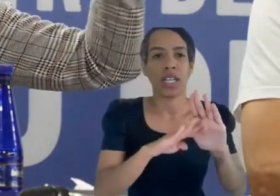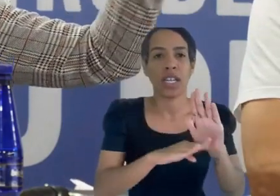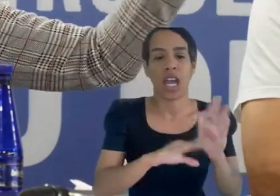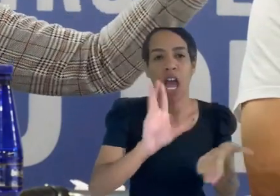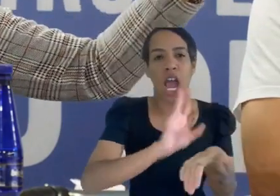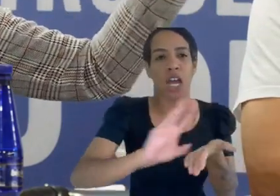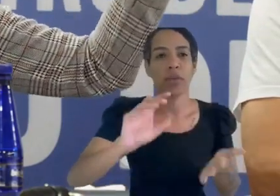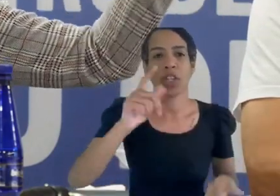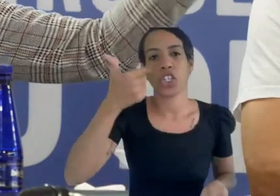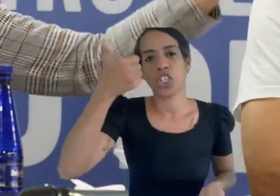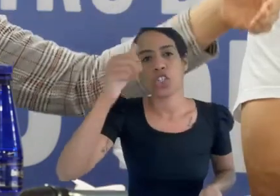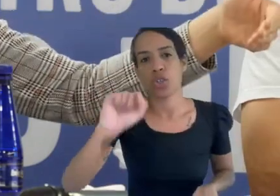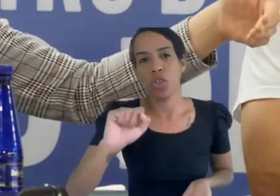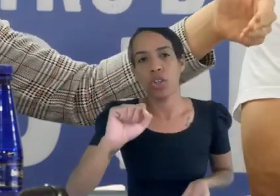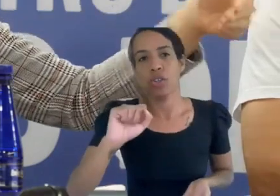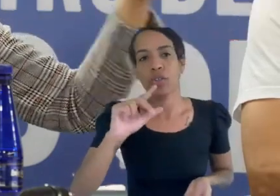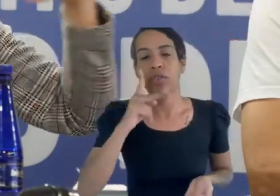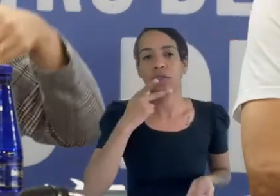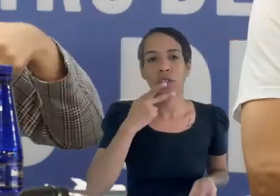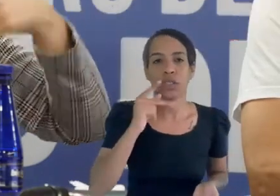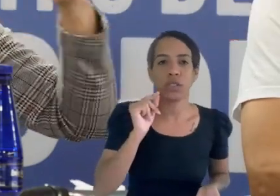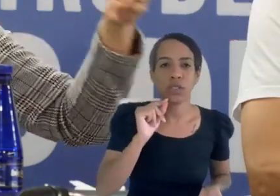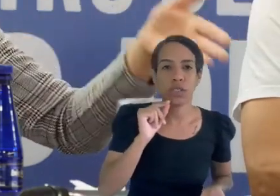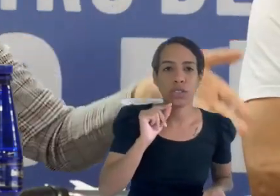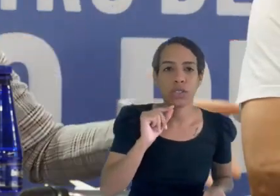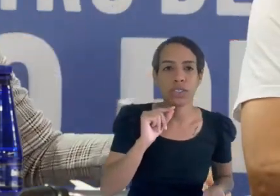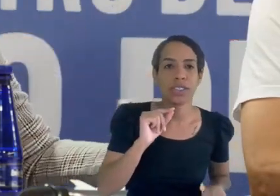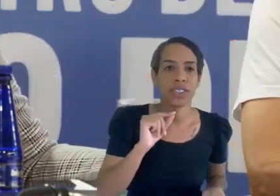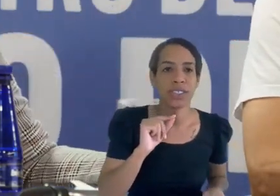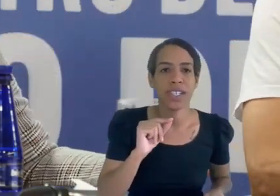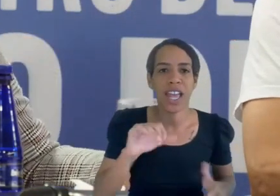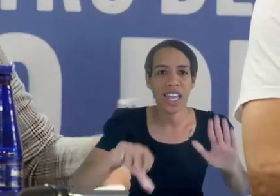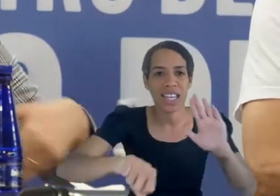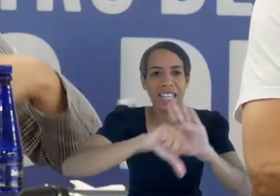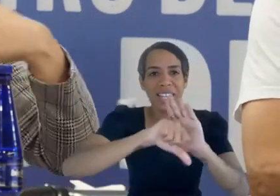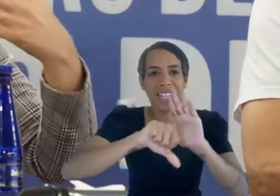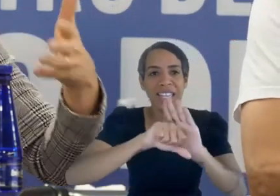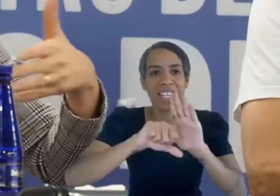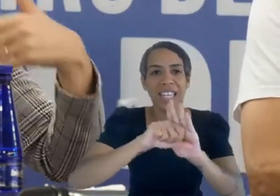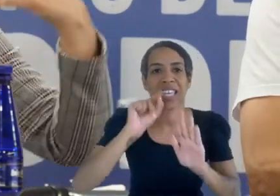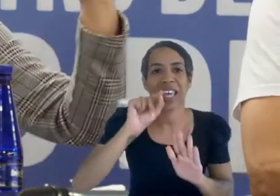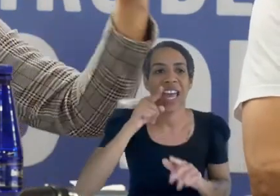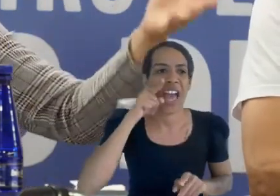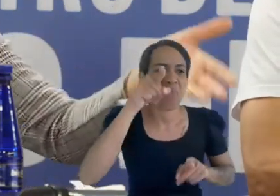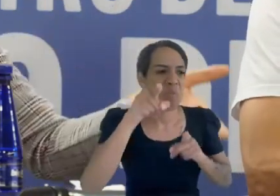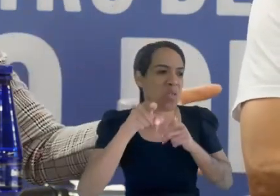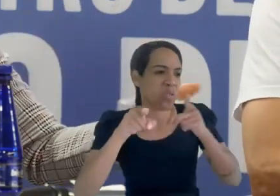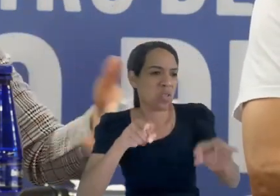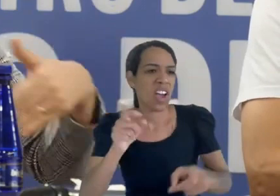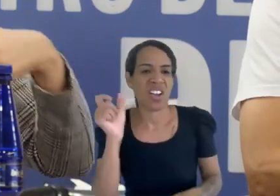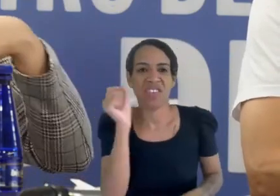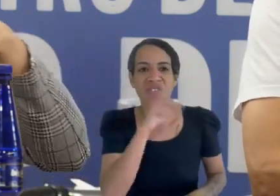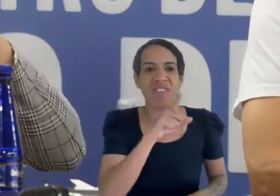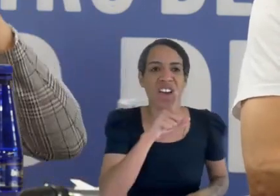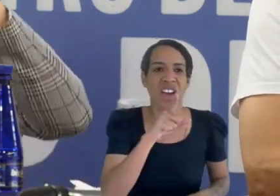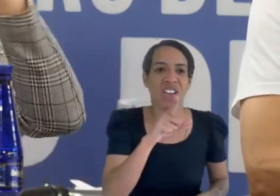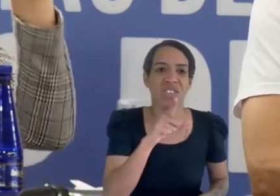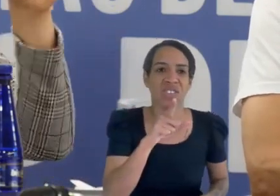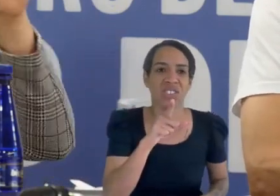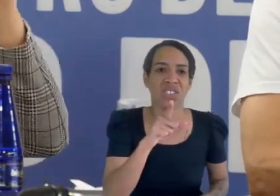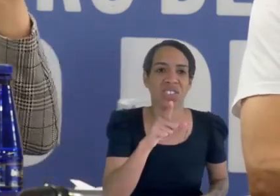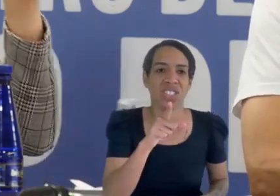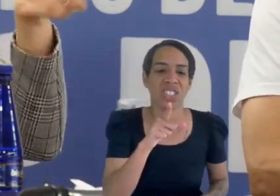o objetivo é criminalizar quem aponta possíveis fraudes eleitorais punir e prender Então